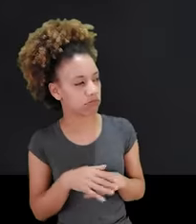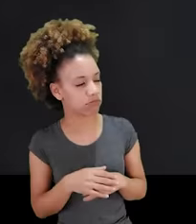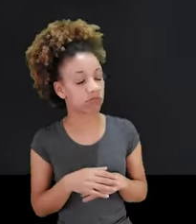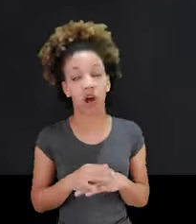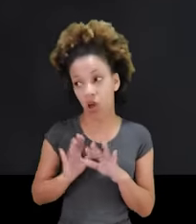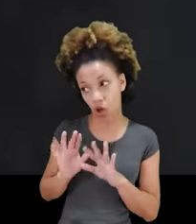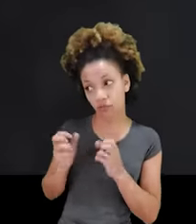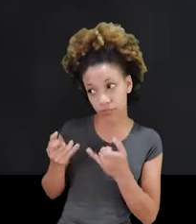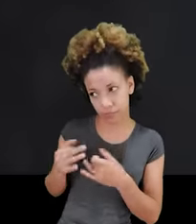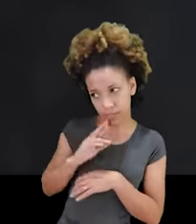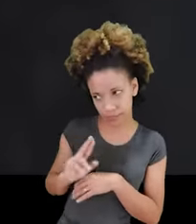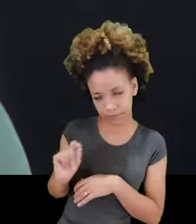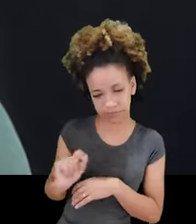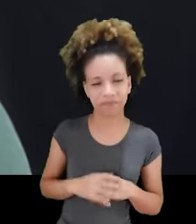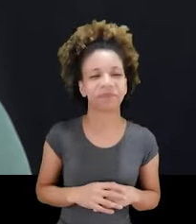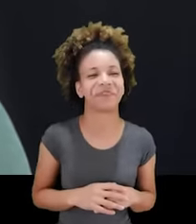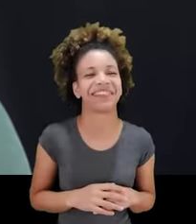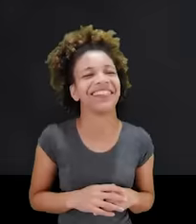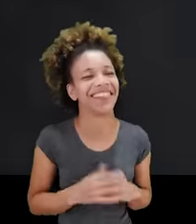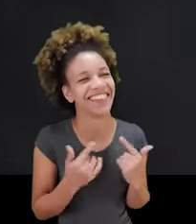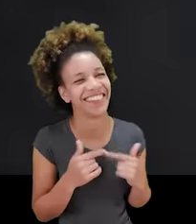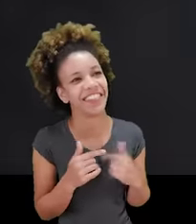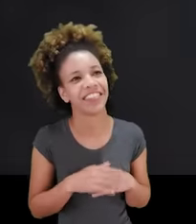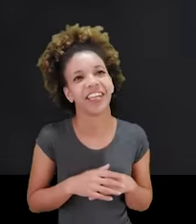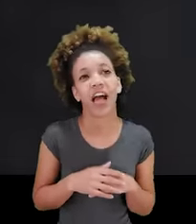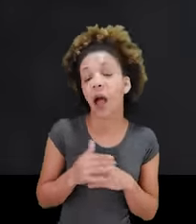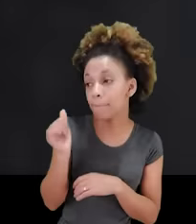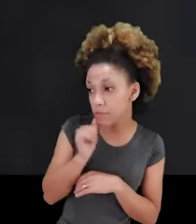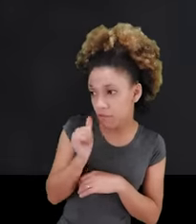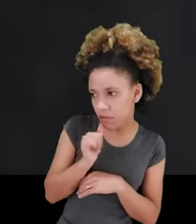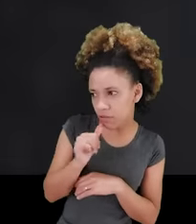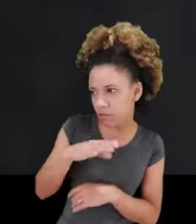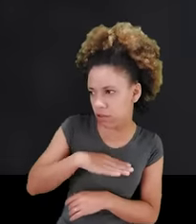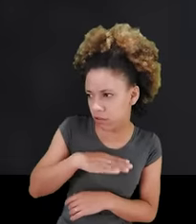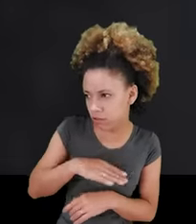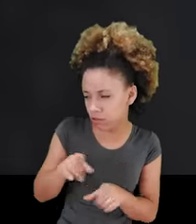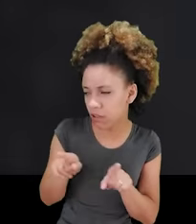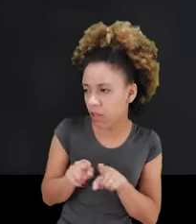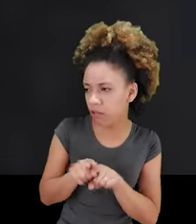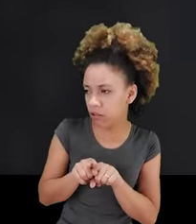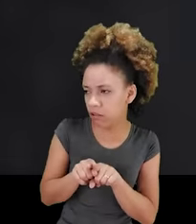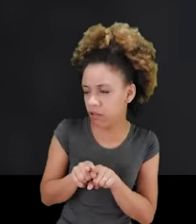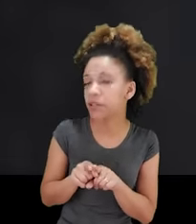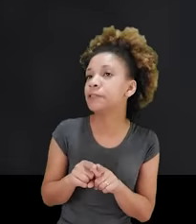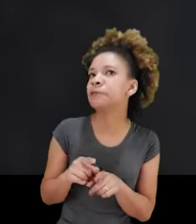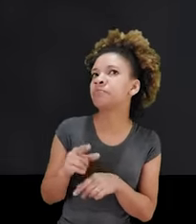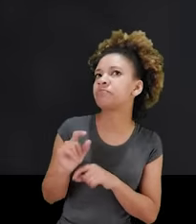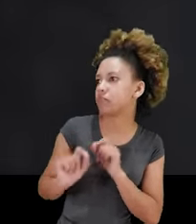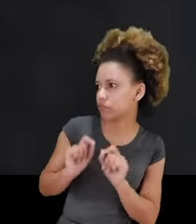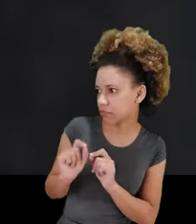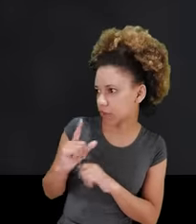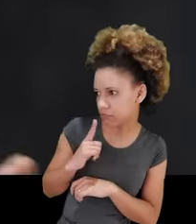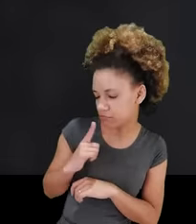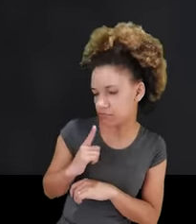Olha, eu vou-te responder desta maneira. O português, quando se mete com uma portuguesa, se ele for um bocadinho mais safado no sentido